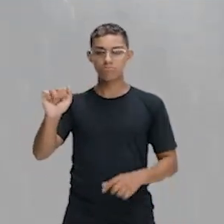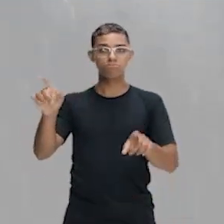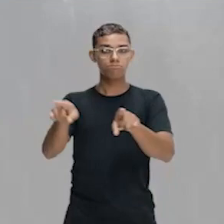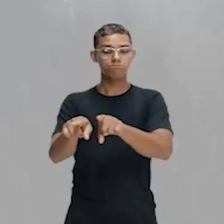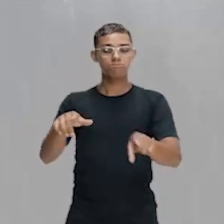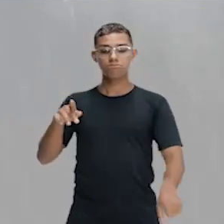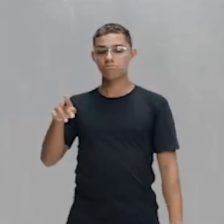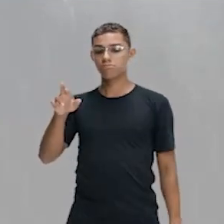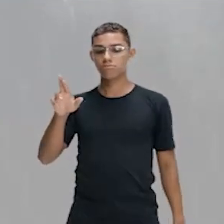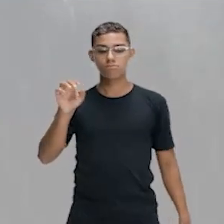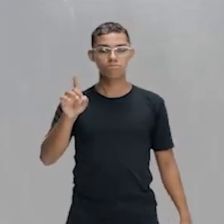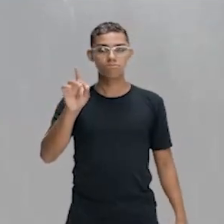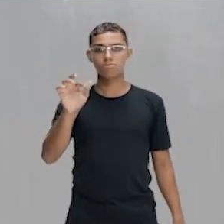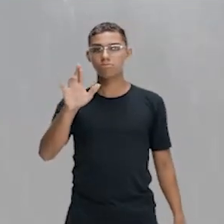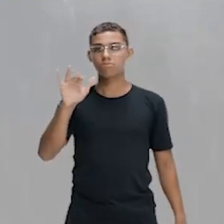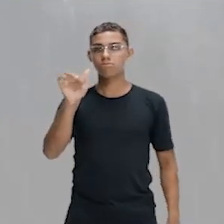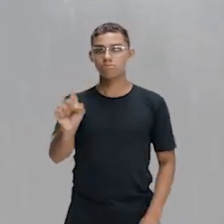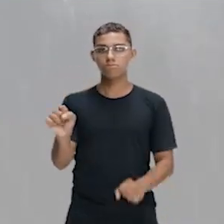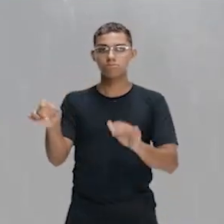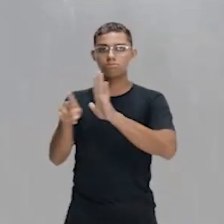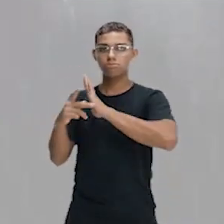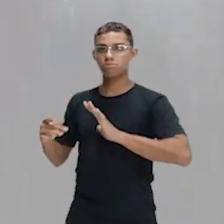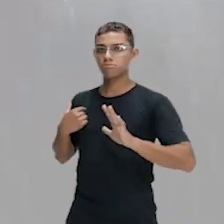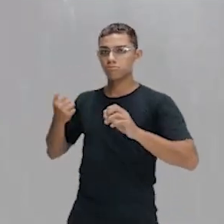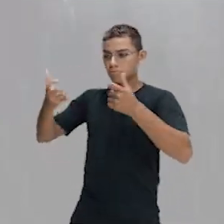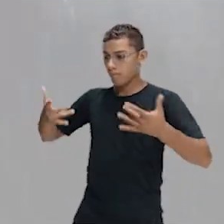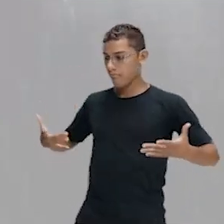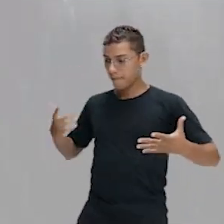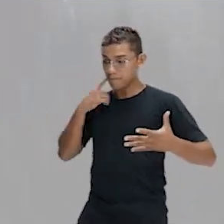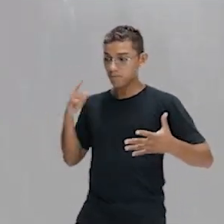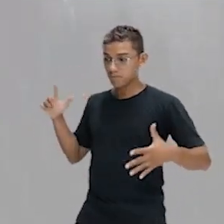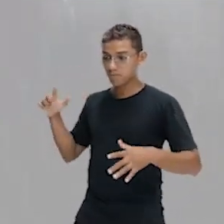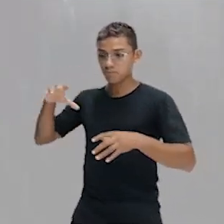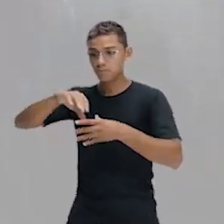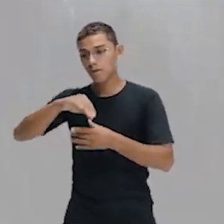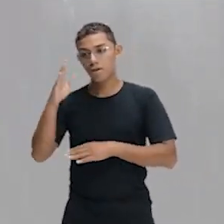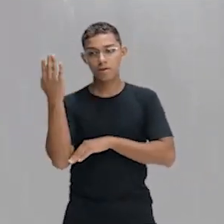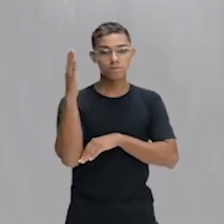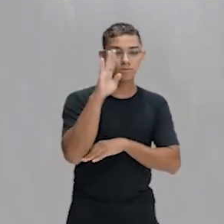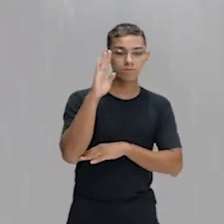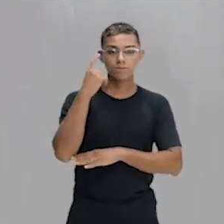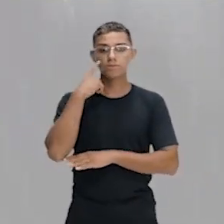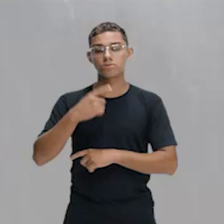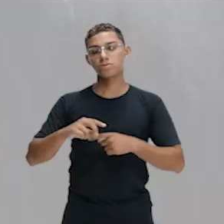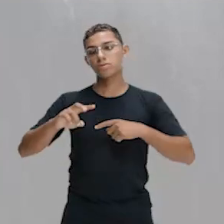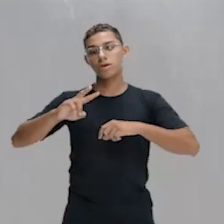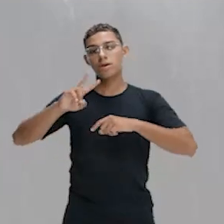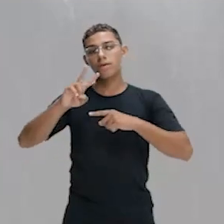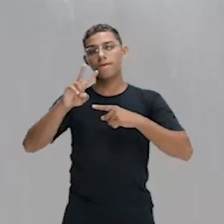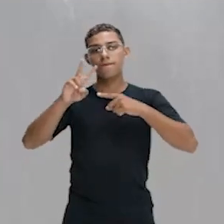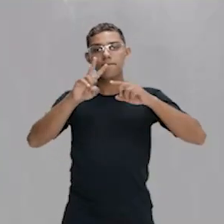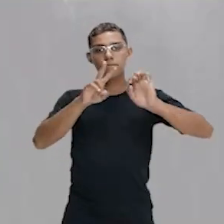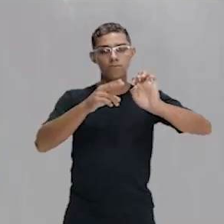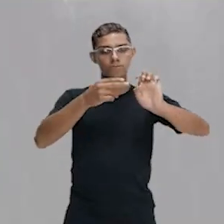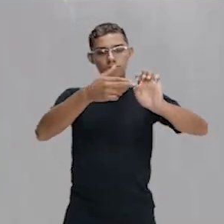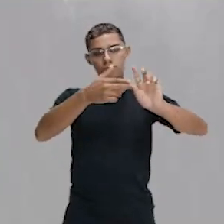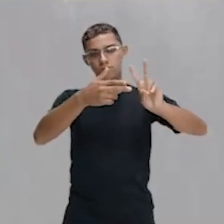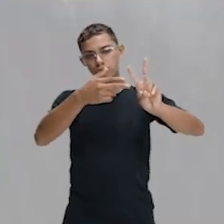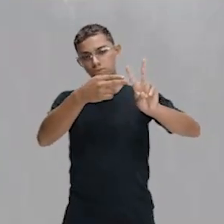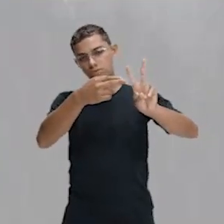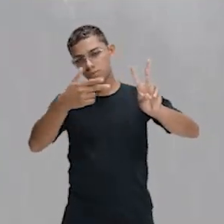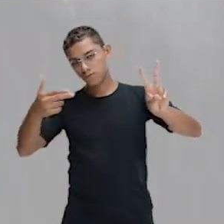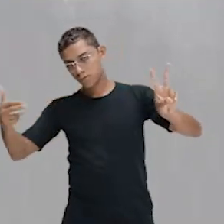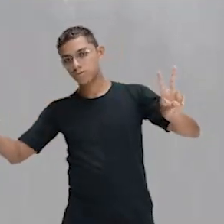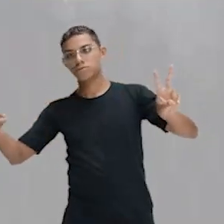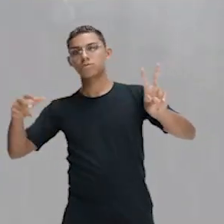domínios e vamos ver os biomas relacionados a eles, as características de clima, de vegetação e principalmente aqui